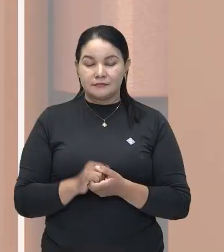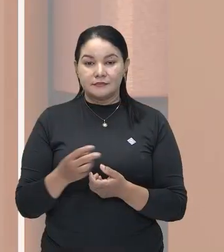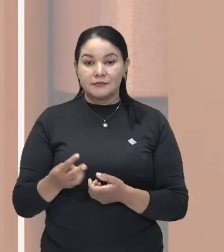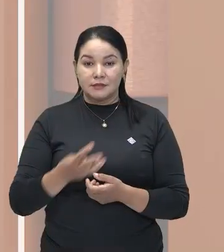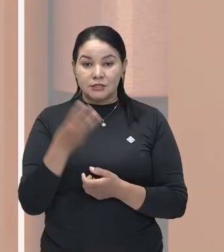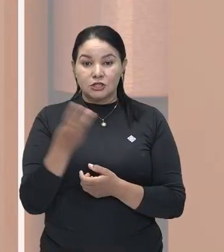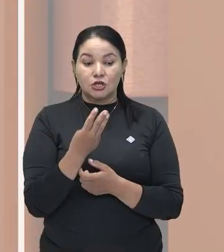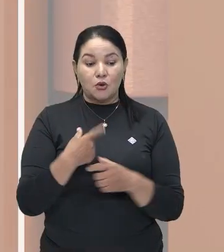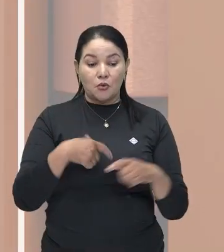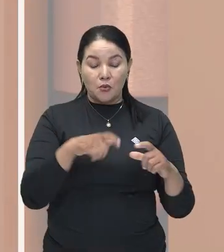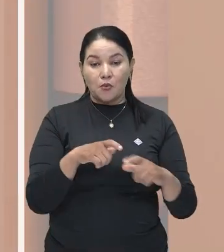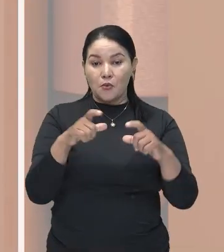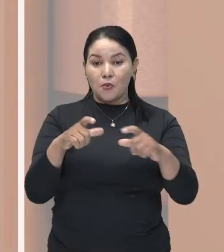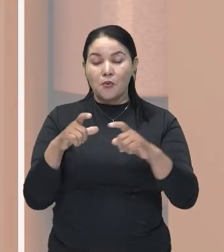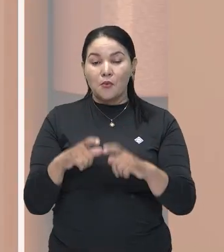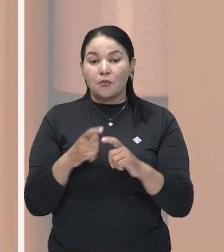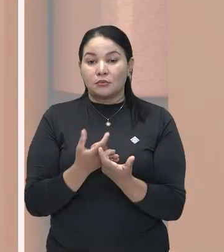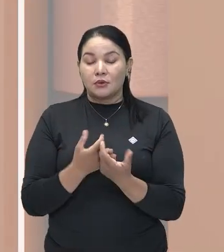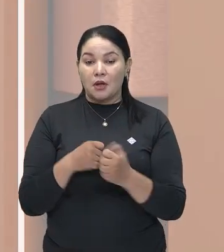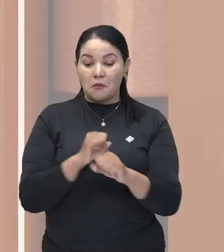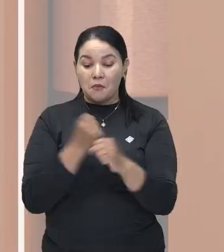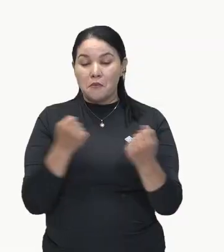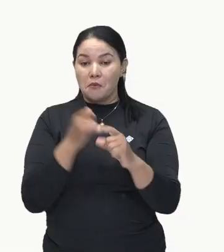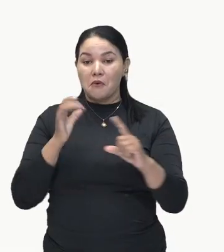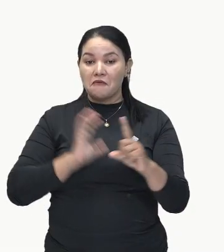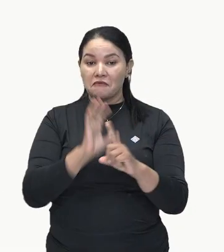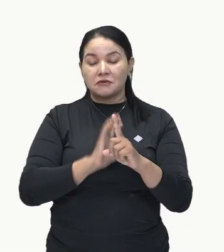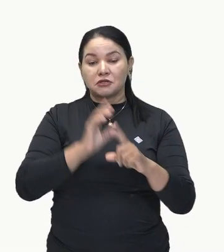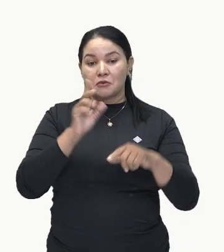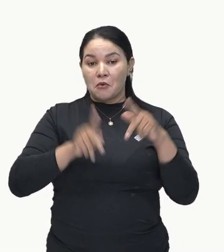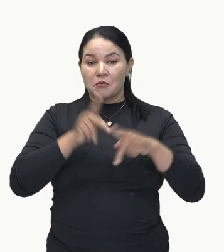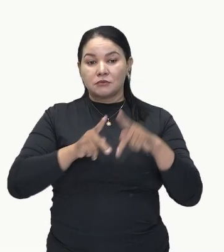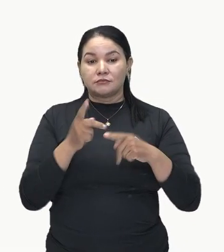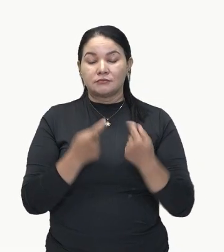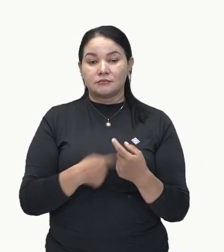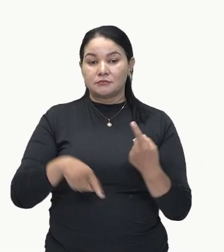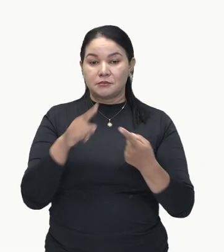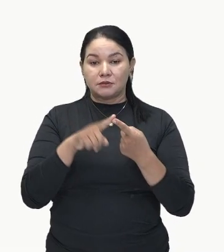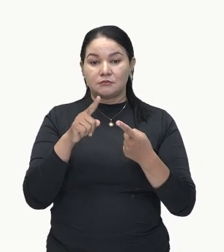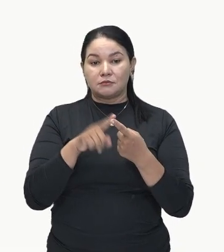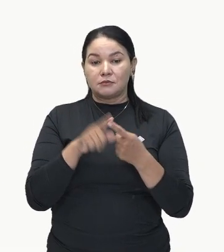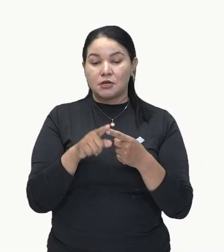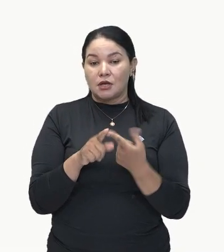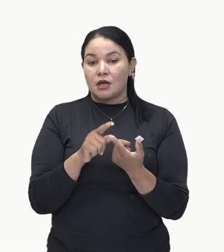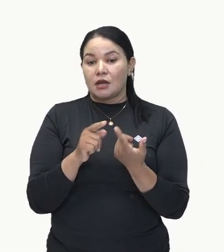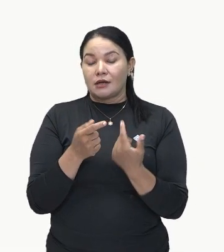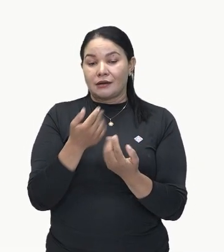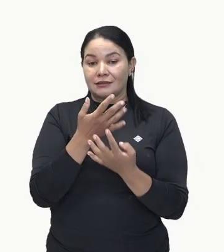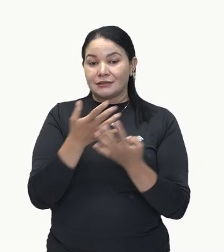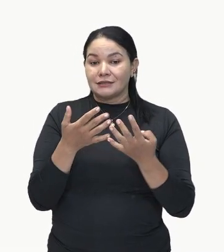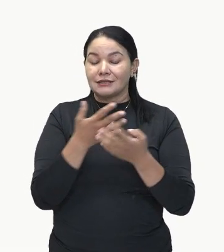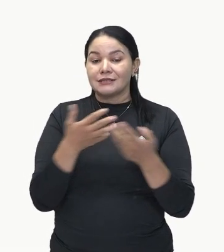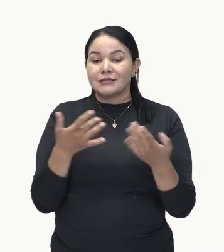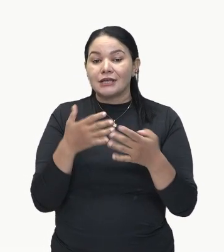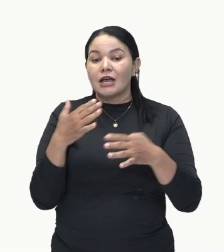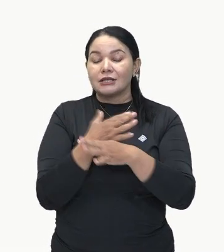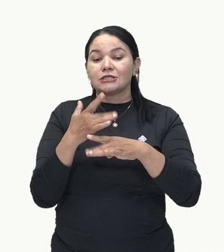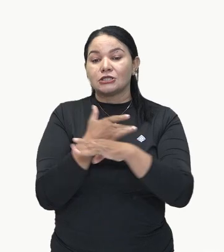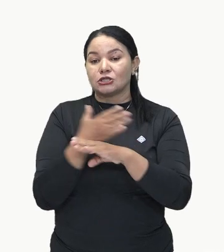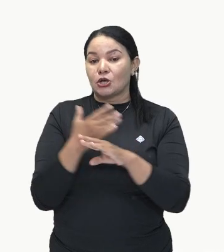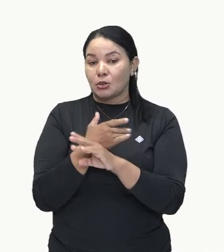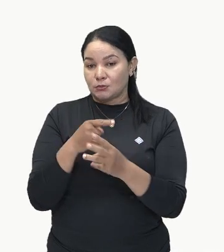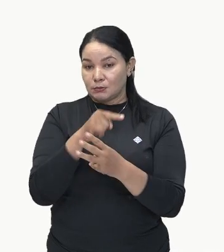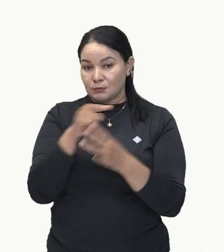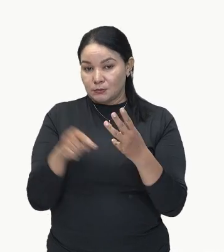tornando megalópolis. No caso, vamos ter aí Boswash, que ficou conhecido como Boswash, vai ser a maior